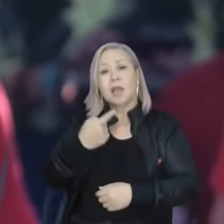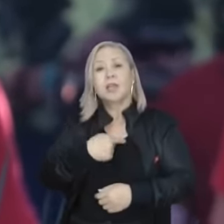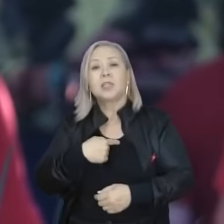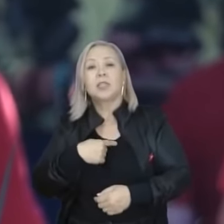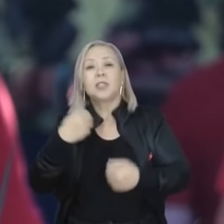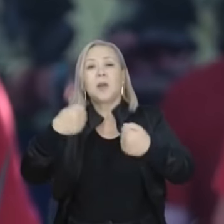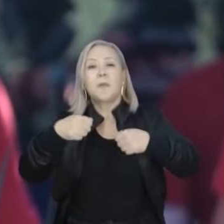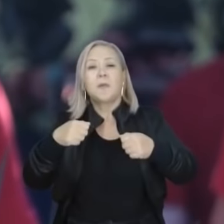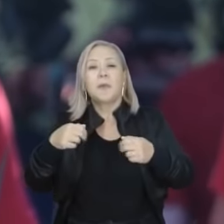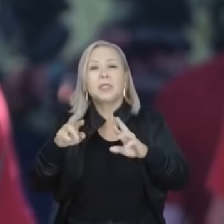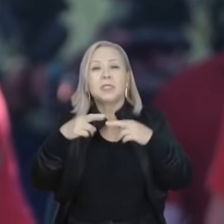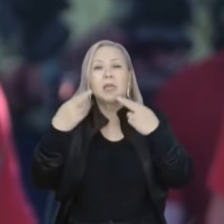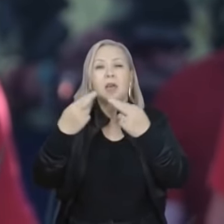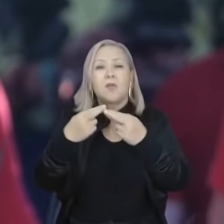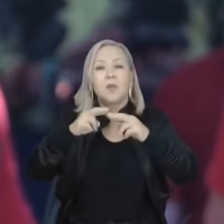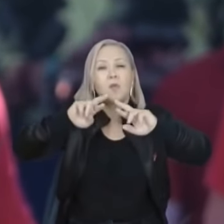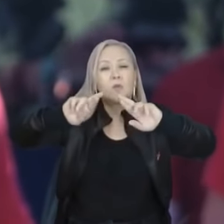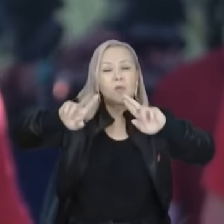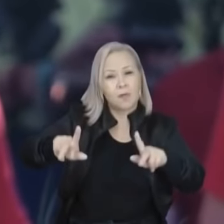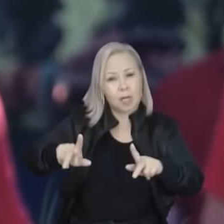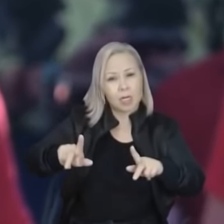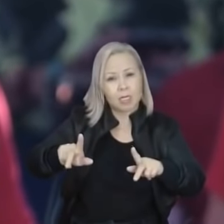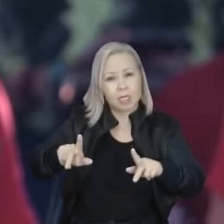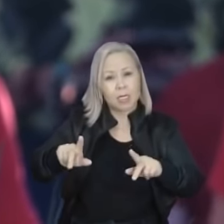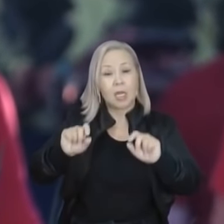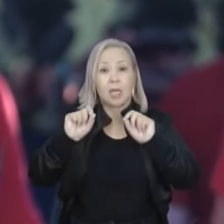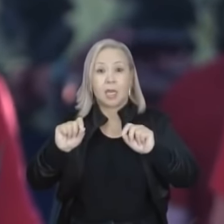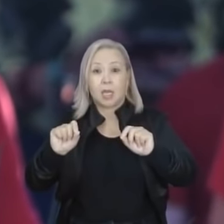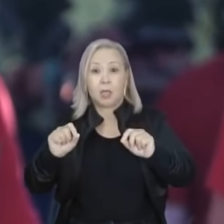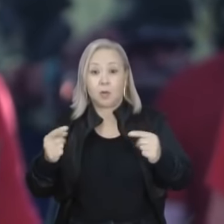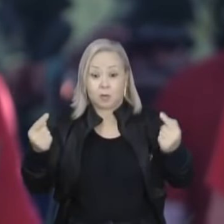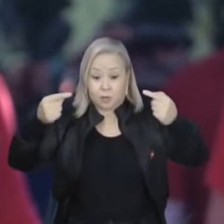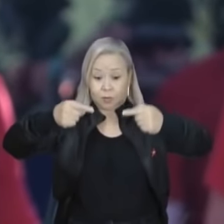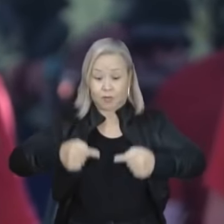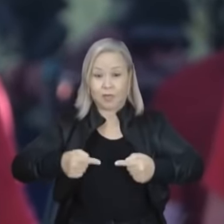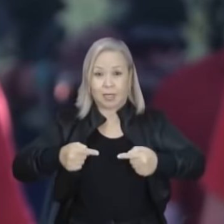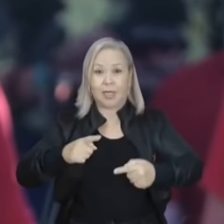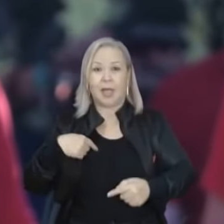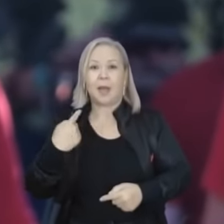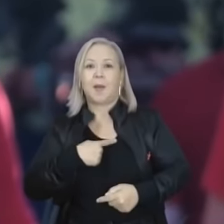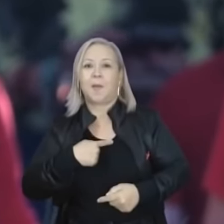os diferentes e os divergentes para a gente derrotar